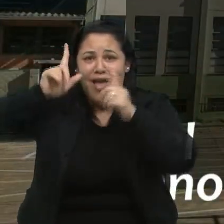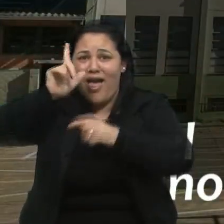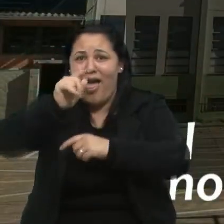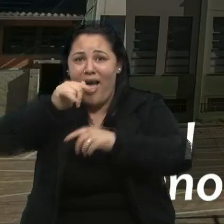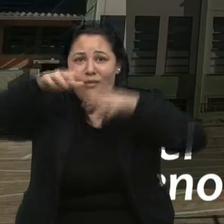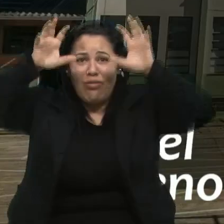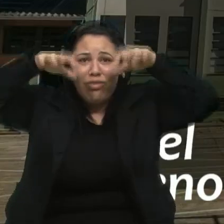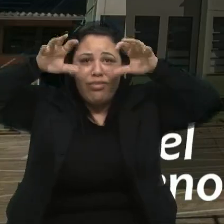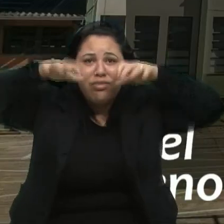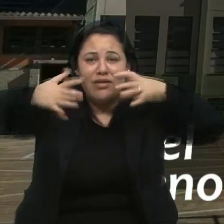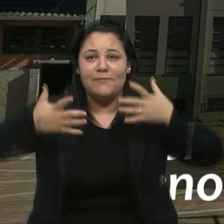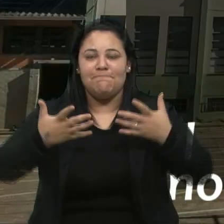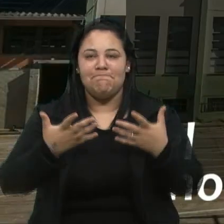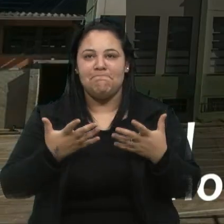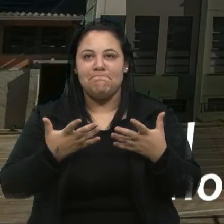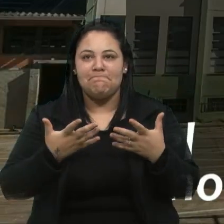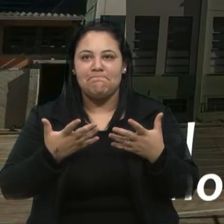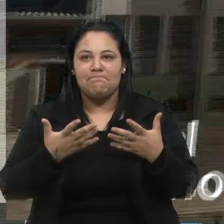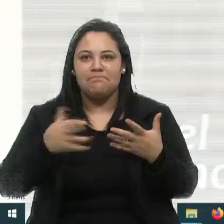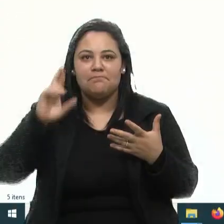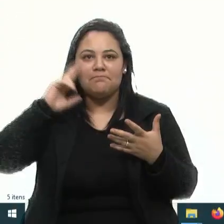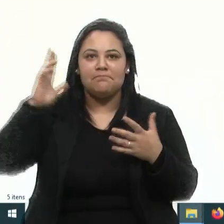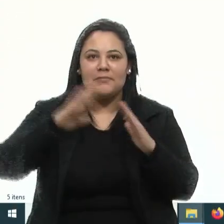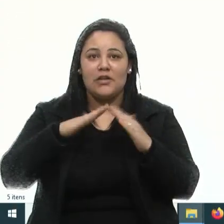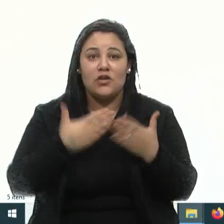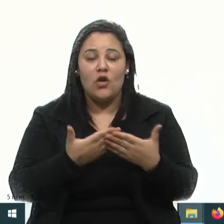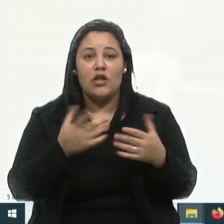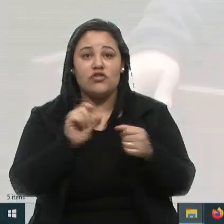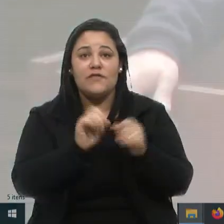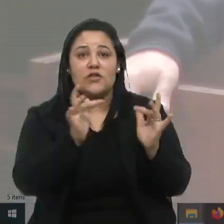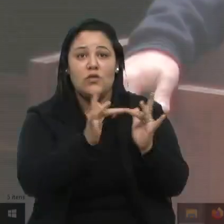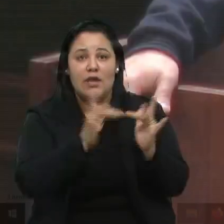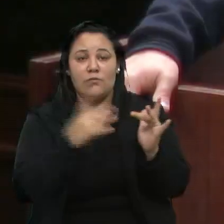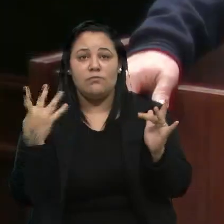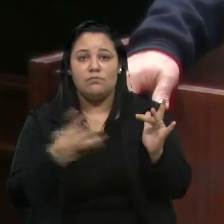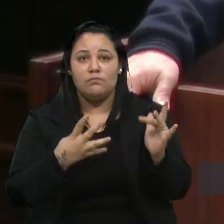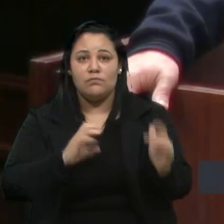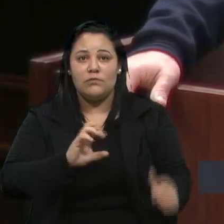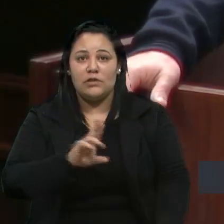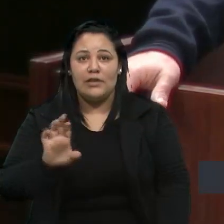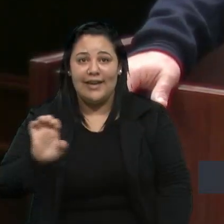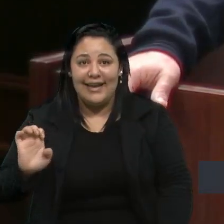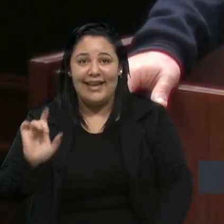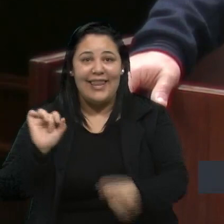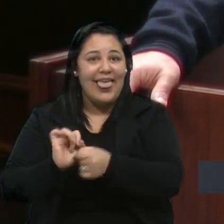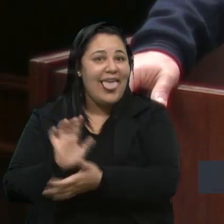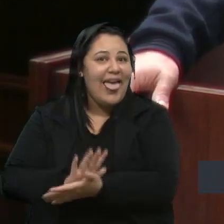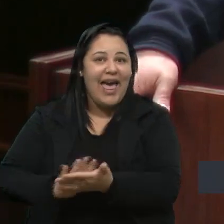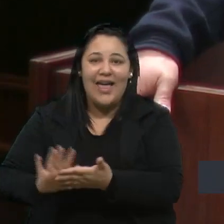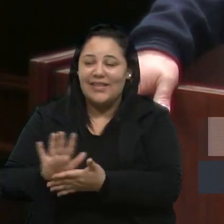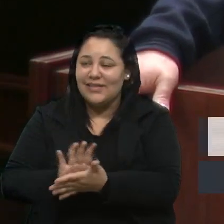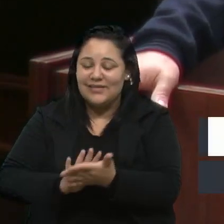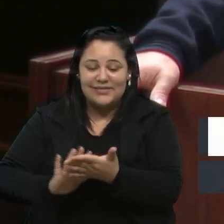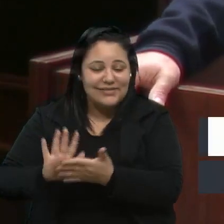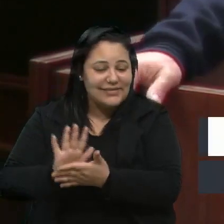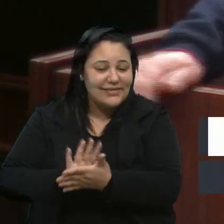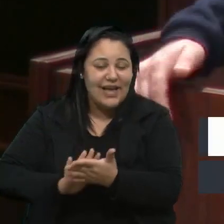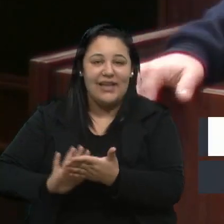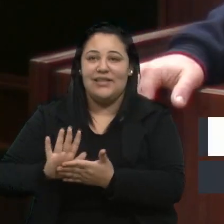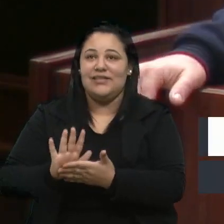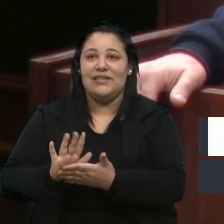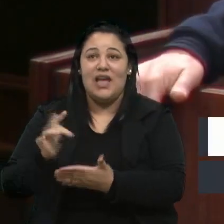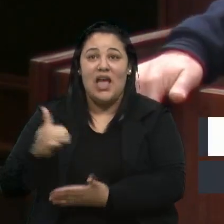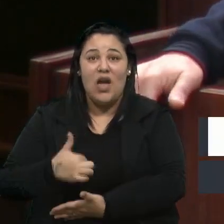meio, e a escola, a direção da escola já entrou em contato com a quarta CRE, nada foi feito. Eu